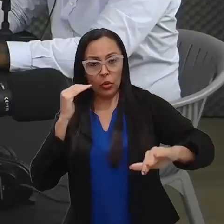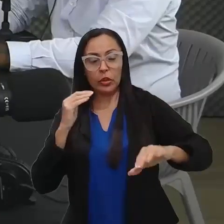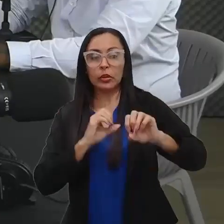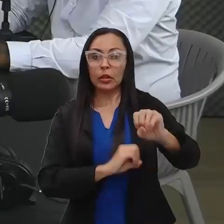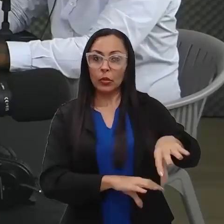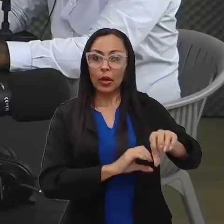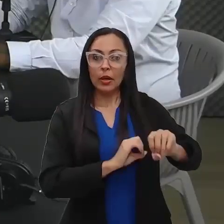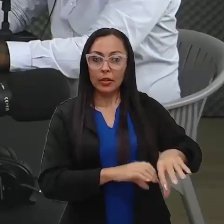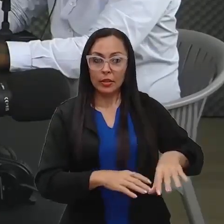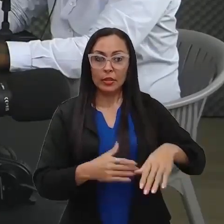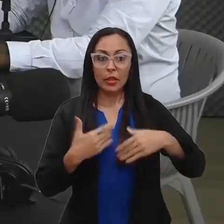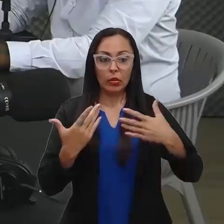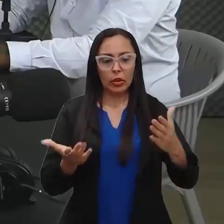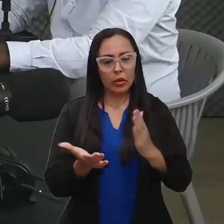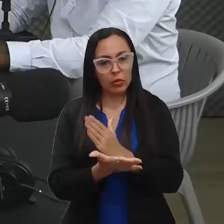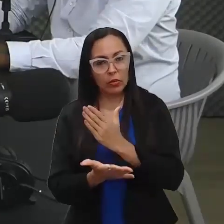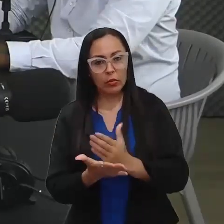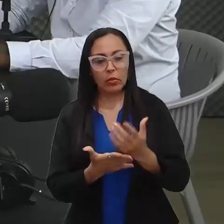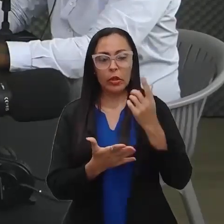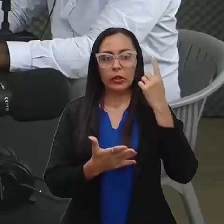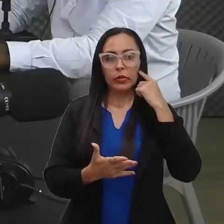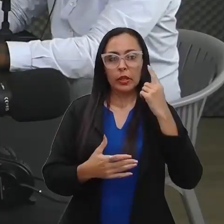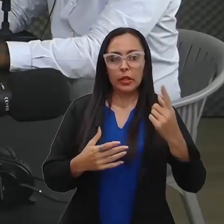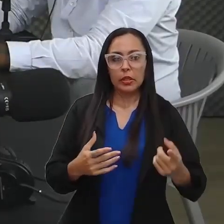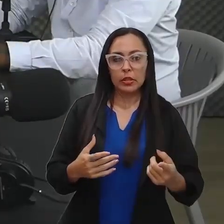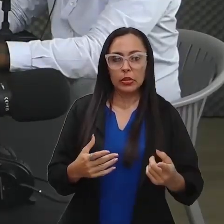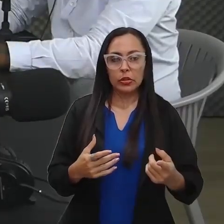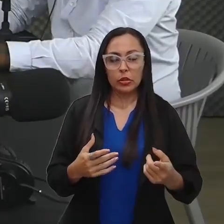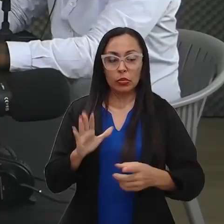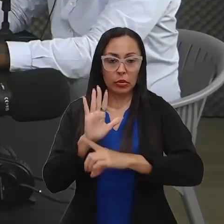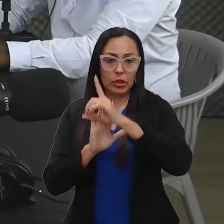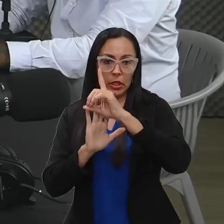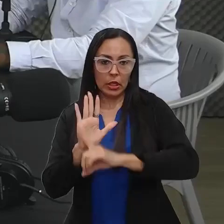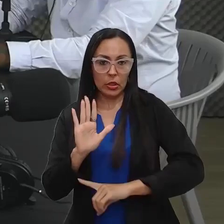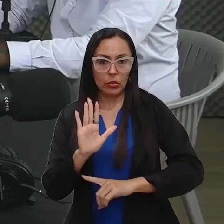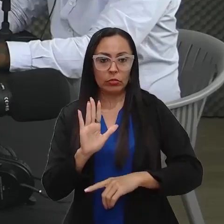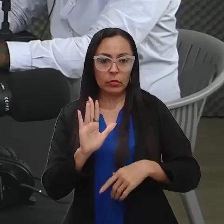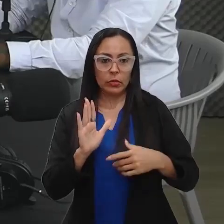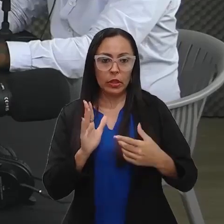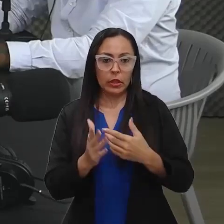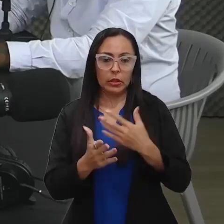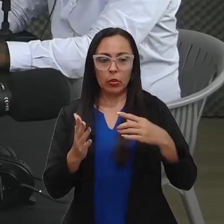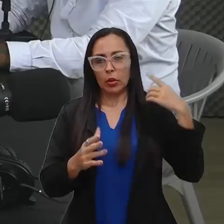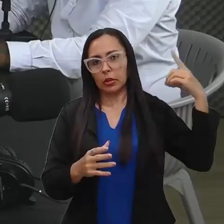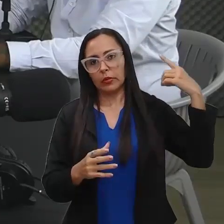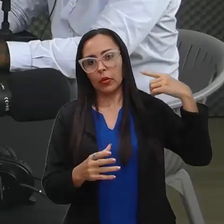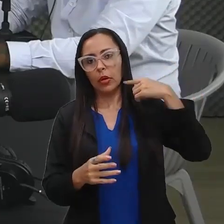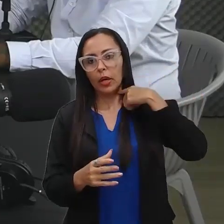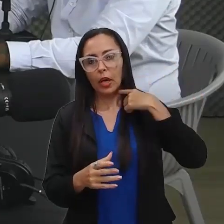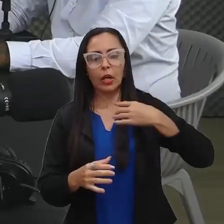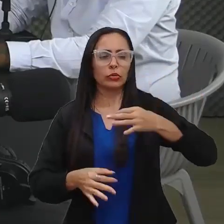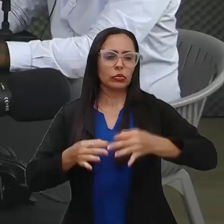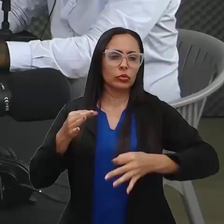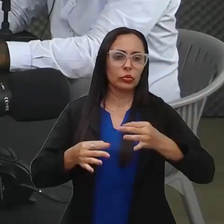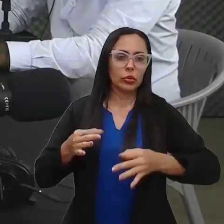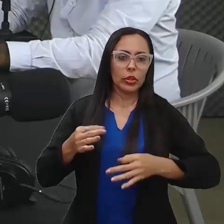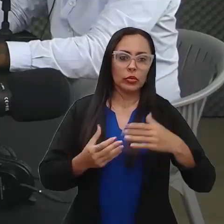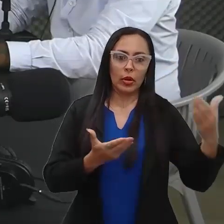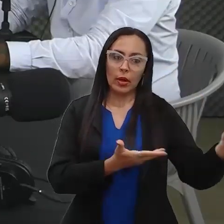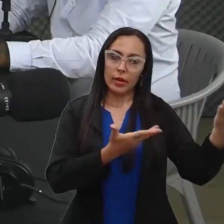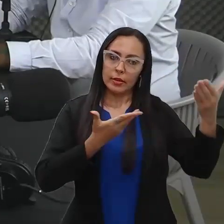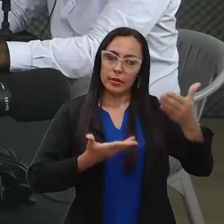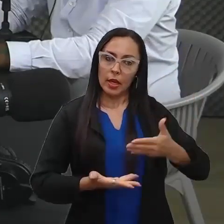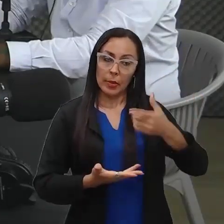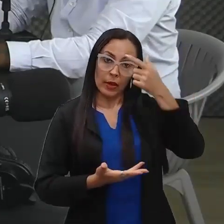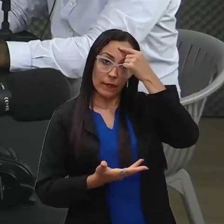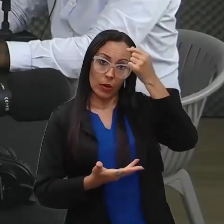educação, que muitas vezes os operadores de direito, digo advogados, juízes, recebem nas faculdades.